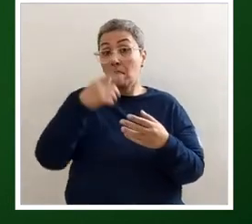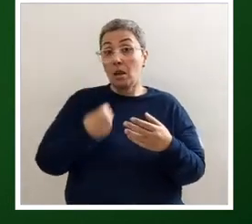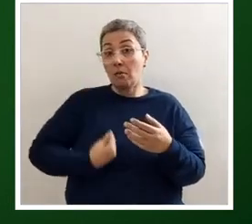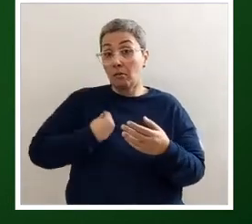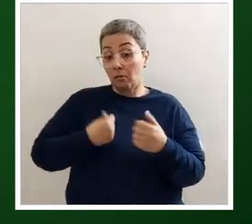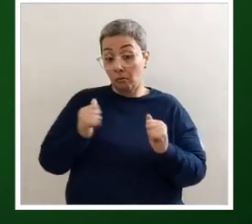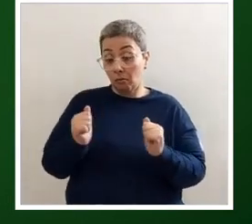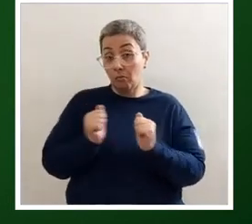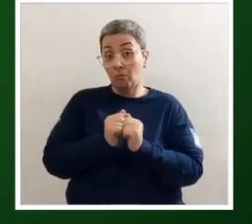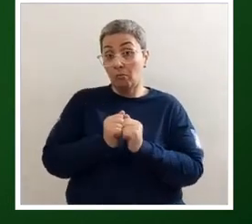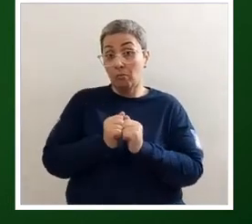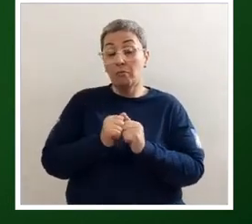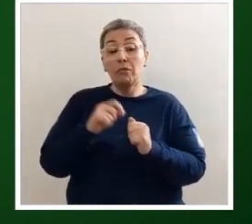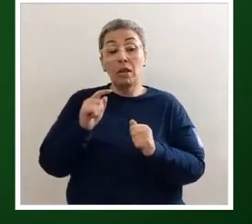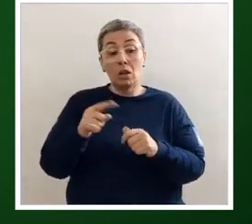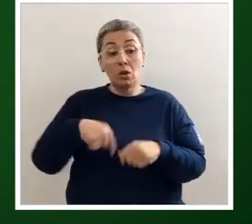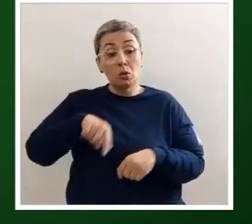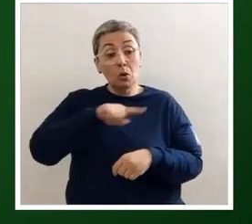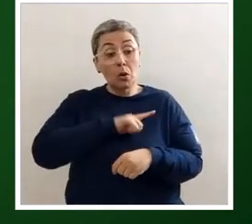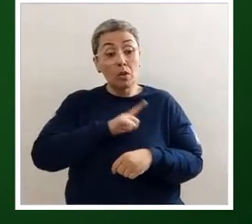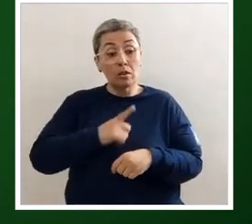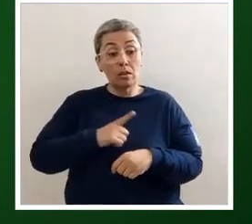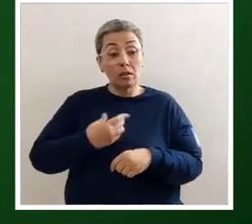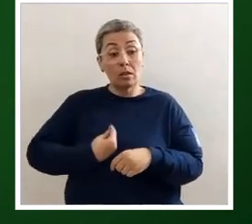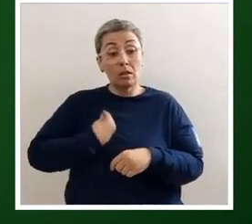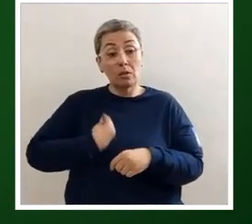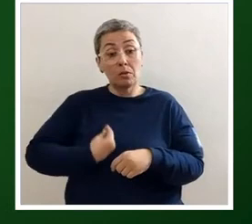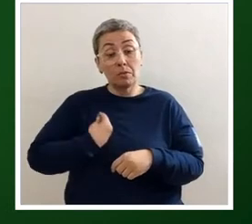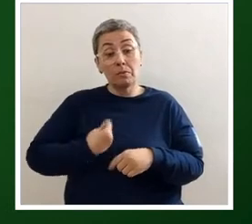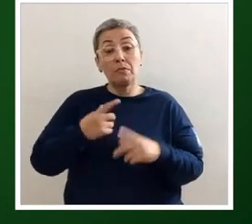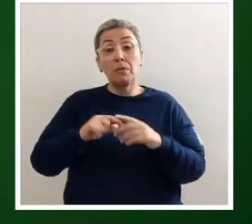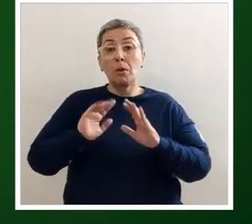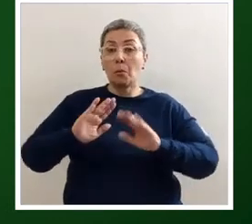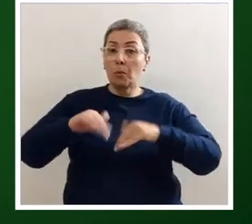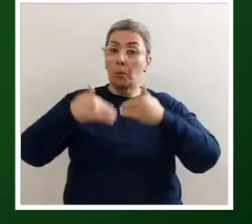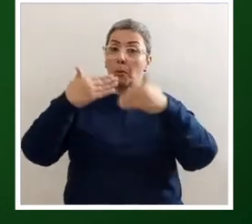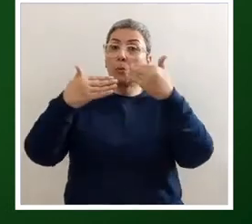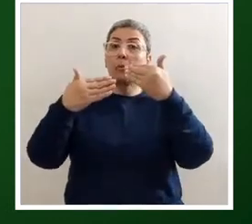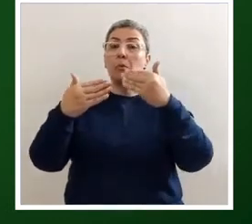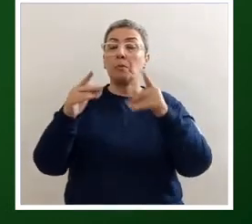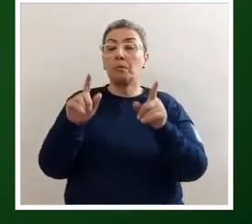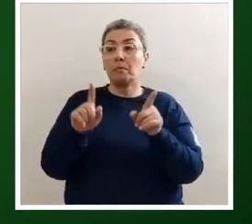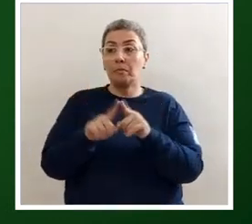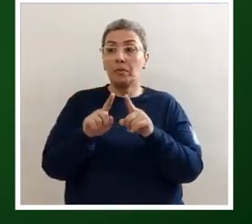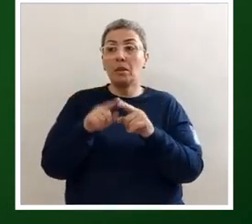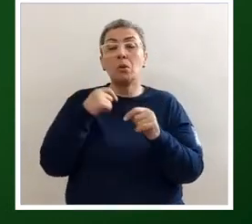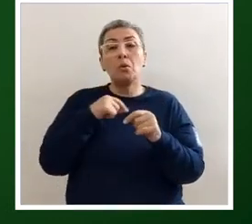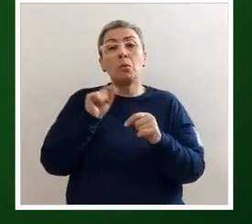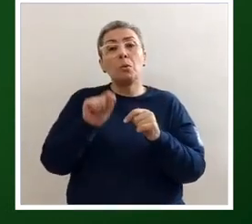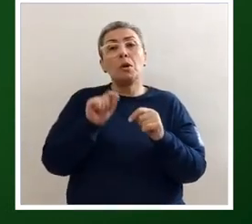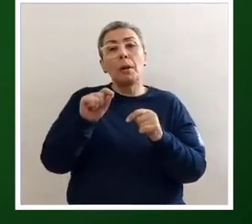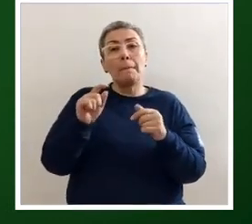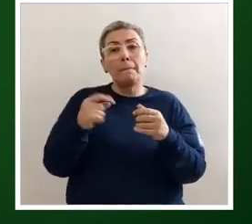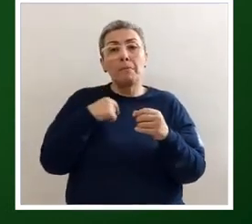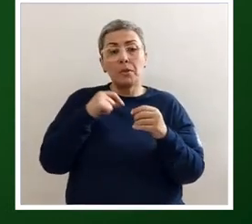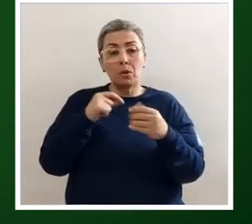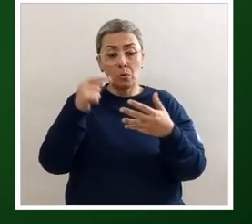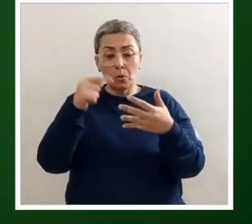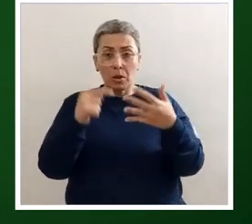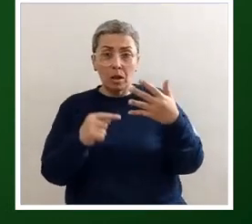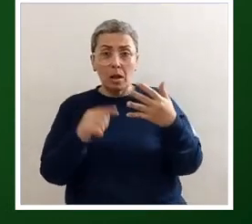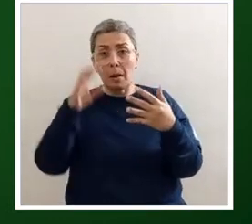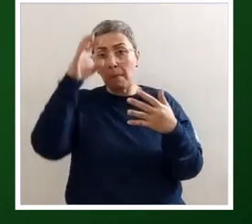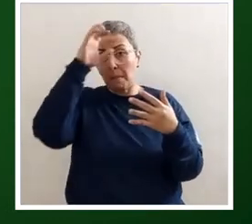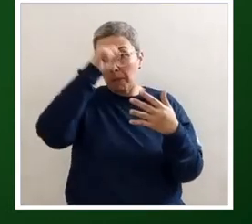conviver nós estamos avançando né nessa premissa de